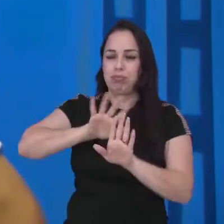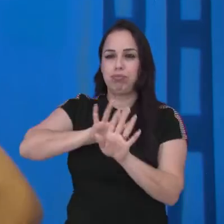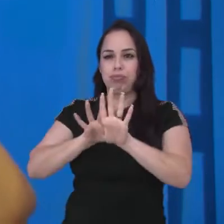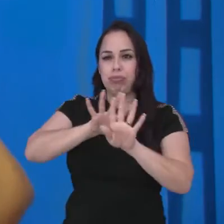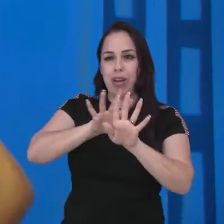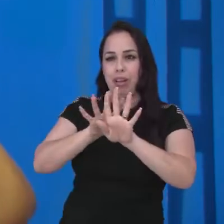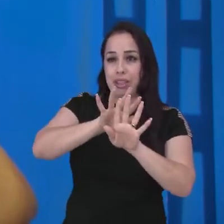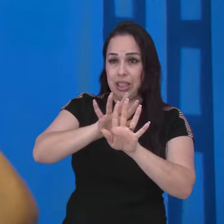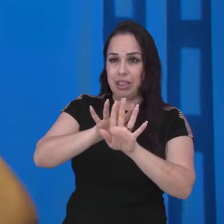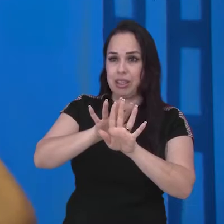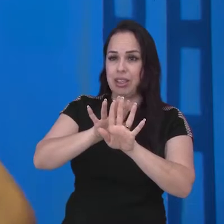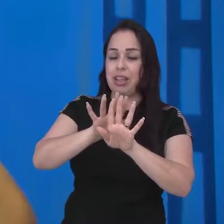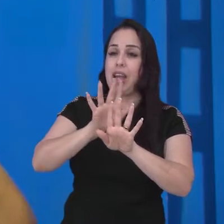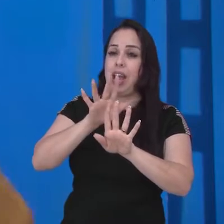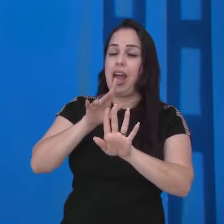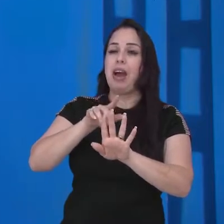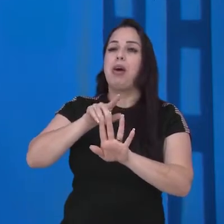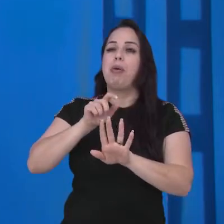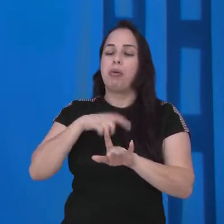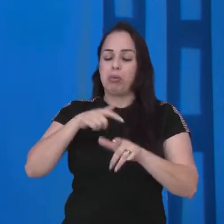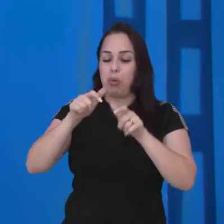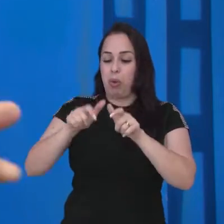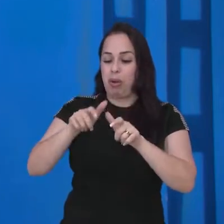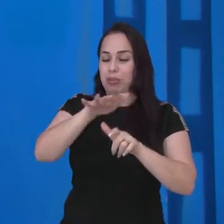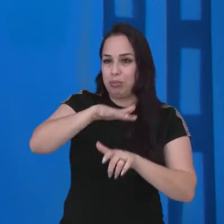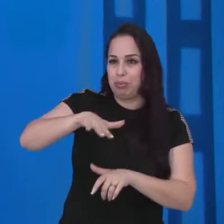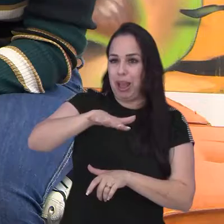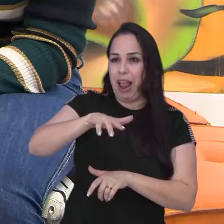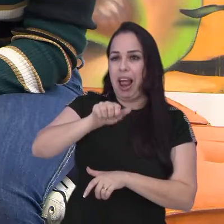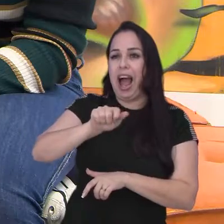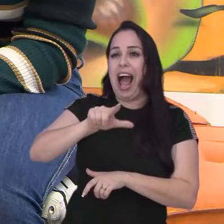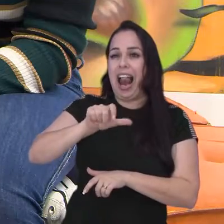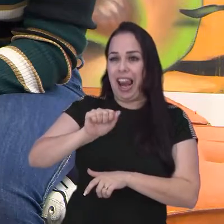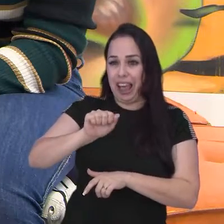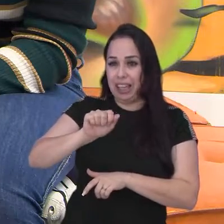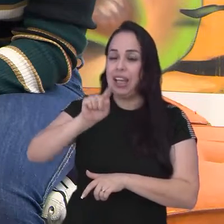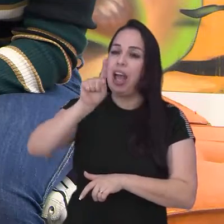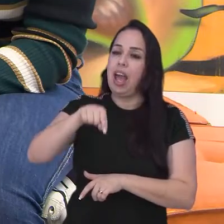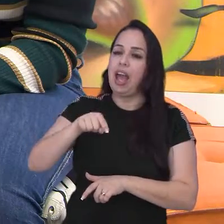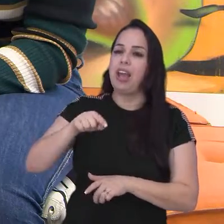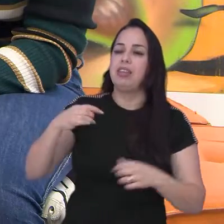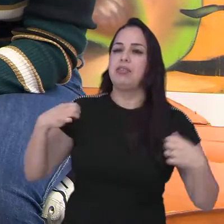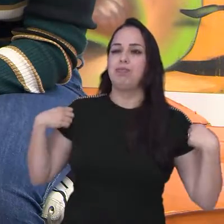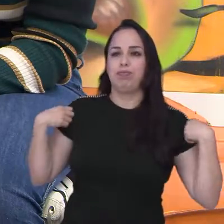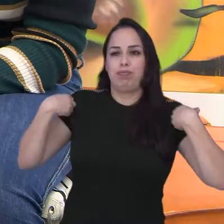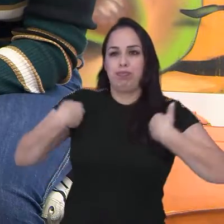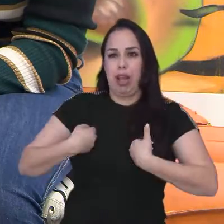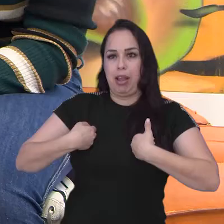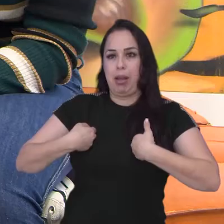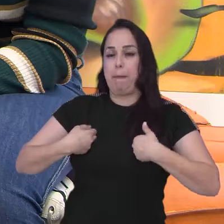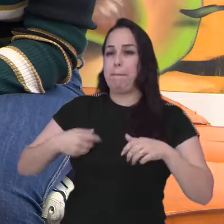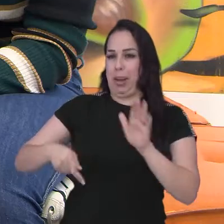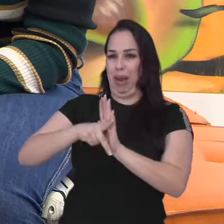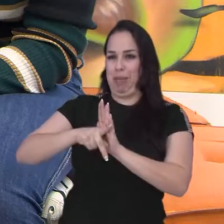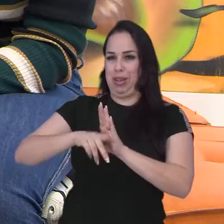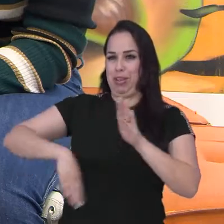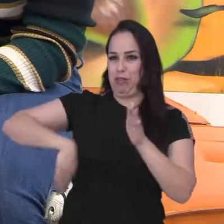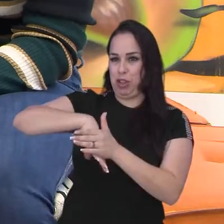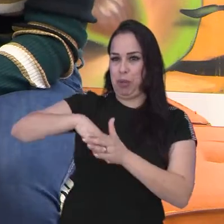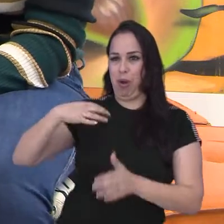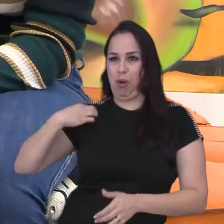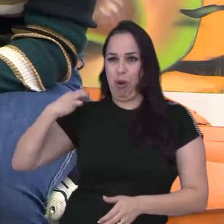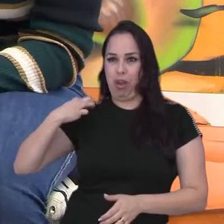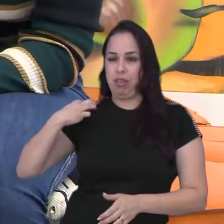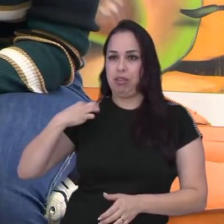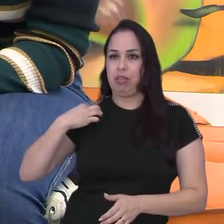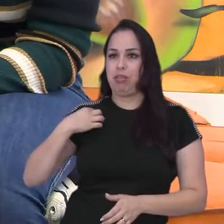bloco carnavalesco, que era uma ala que a gente ia vestido com a nossa... a vestimenta do time de futebol. Então